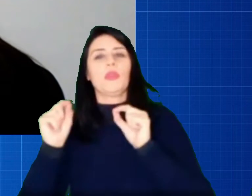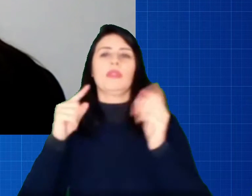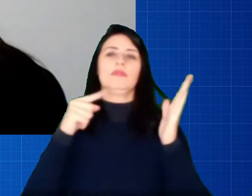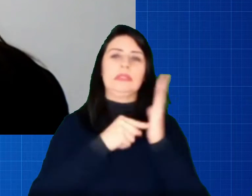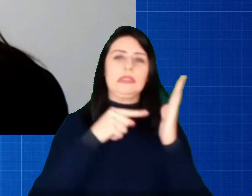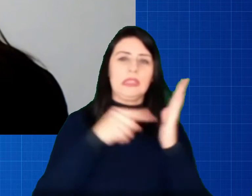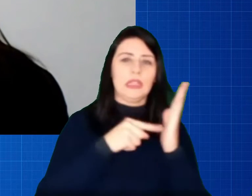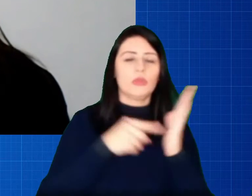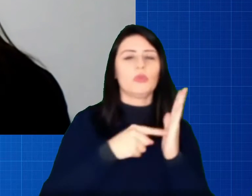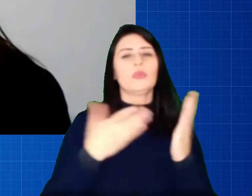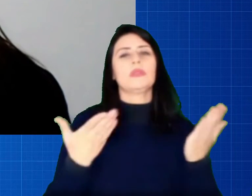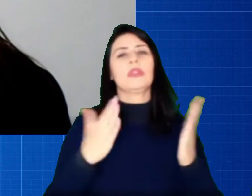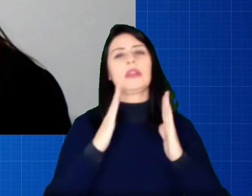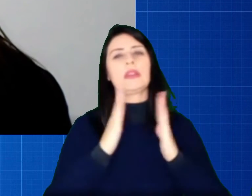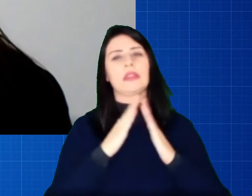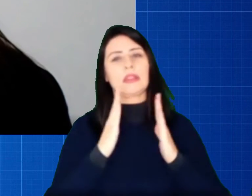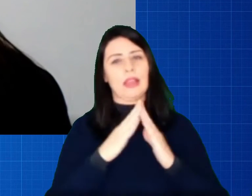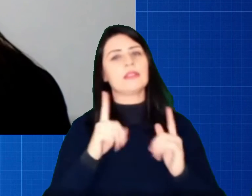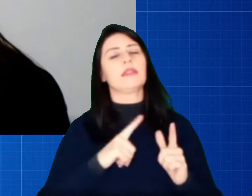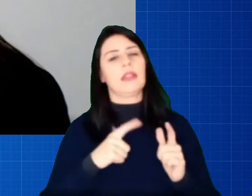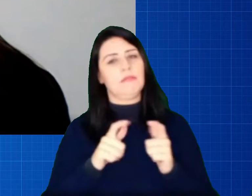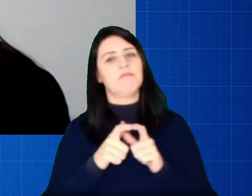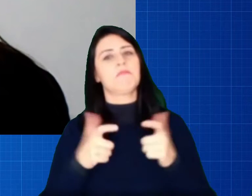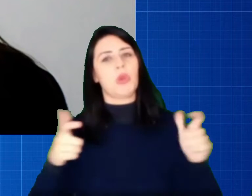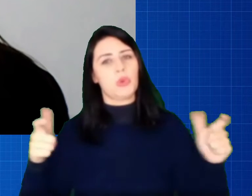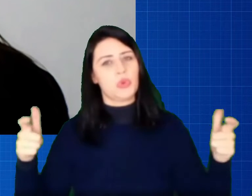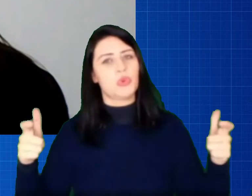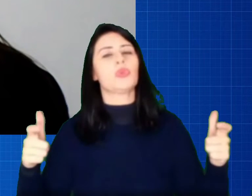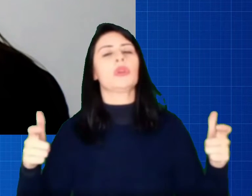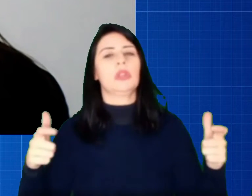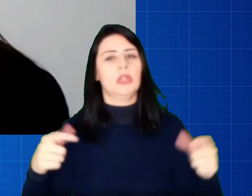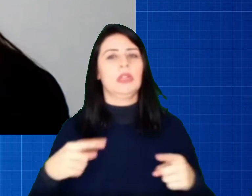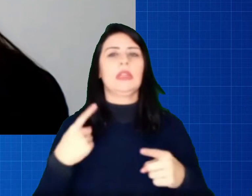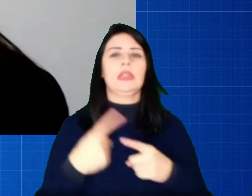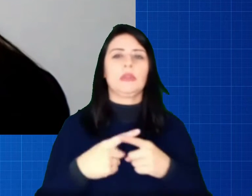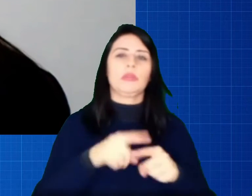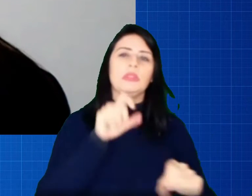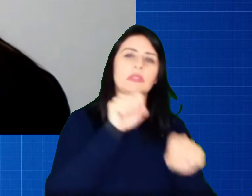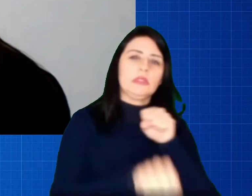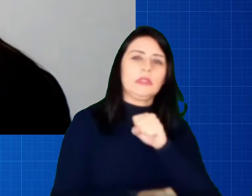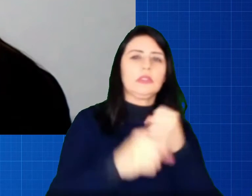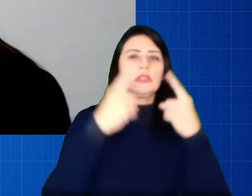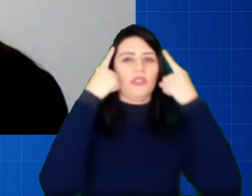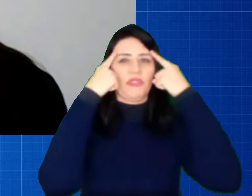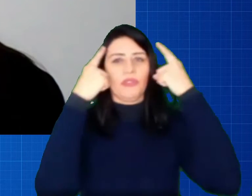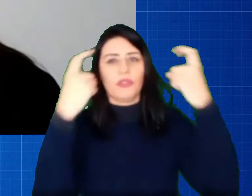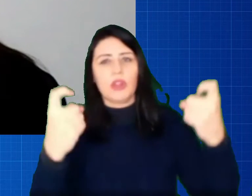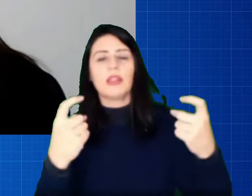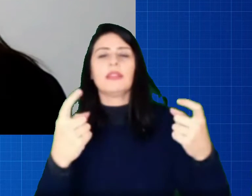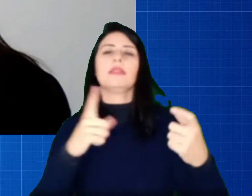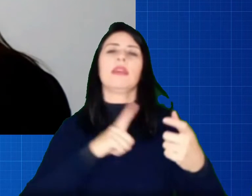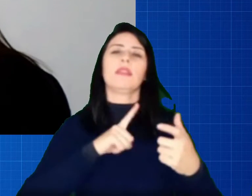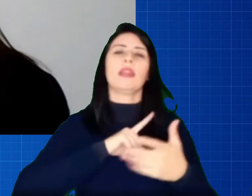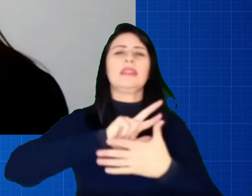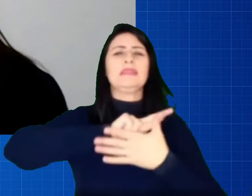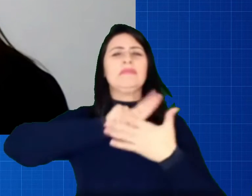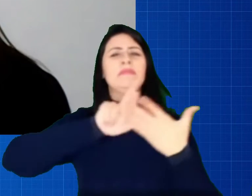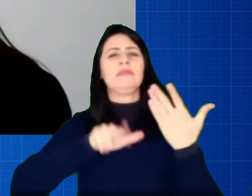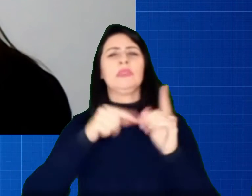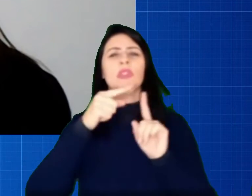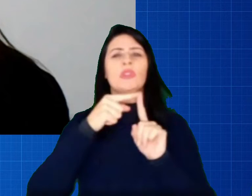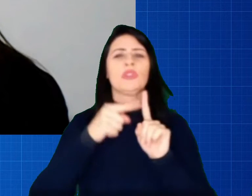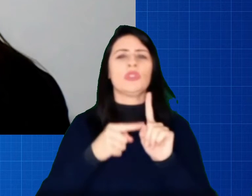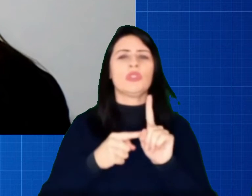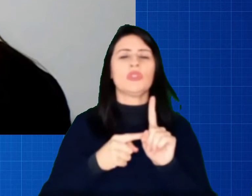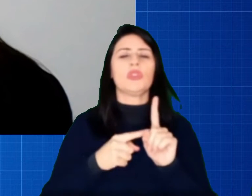E, assim, nesse momento de pandemia, a gente observa, assim, que as denúncias em casa, elas têm aumentado muito com relação à violência,